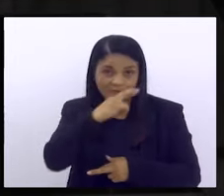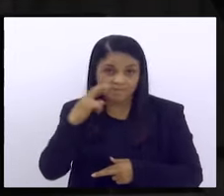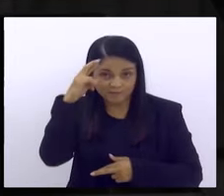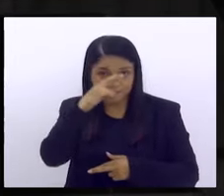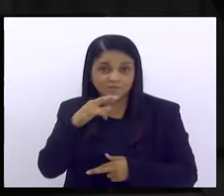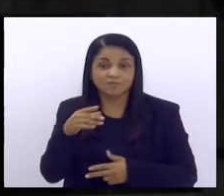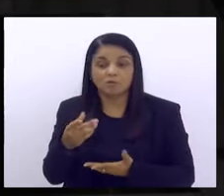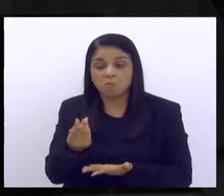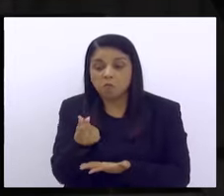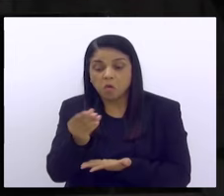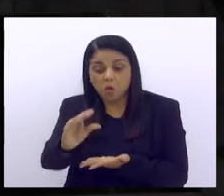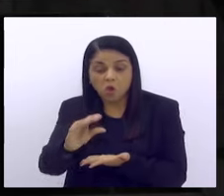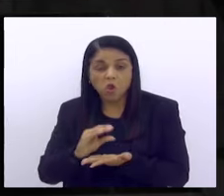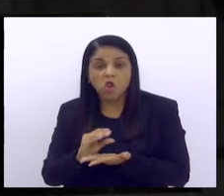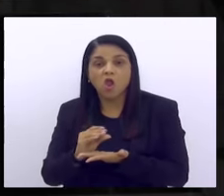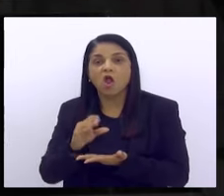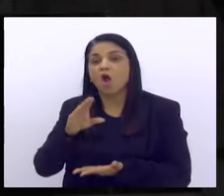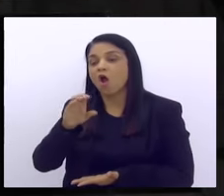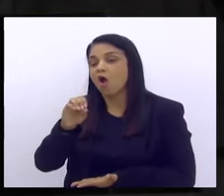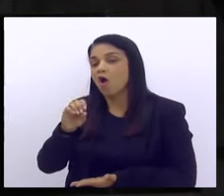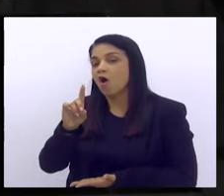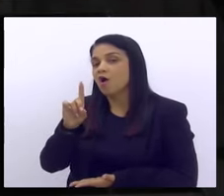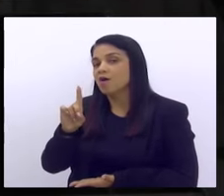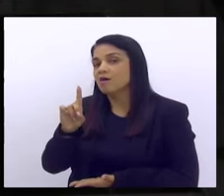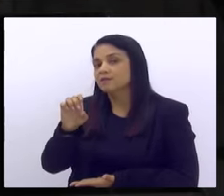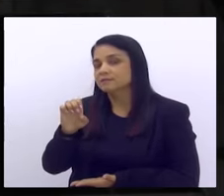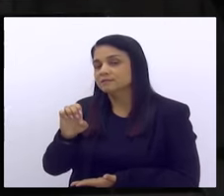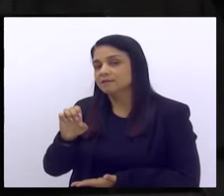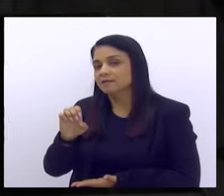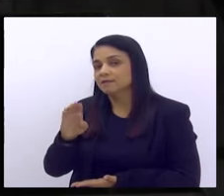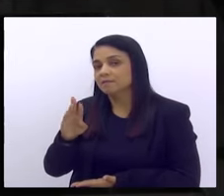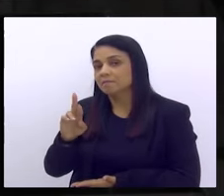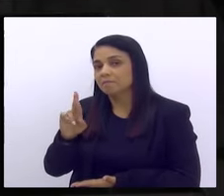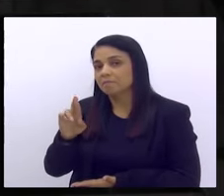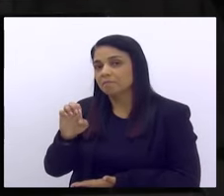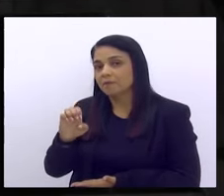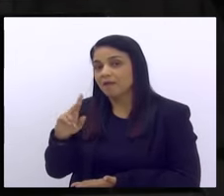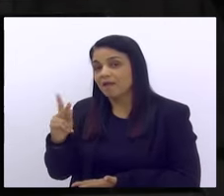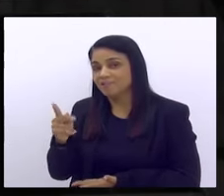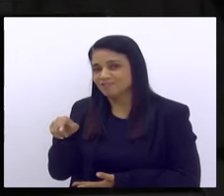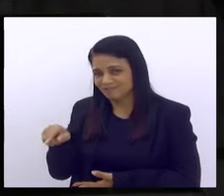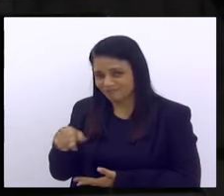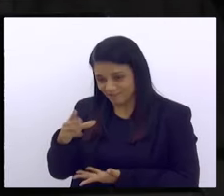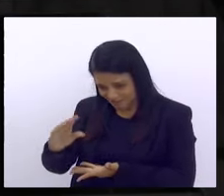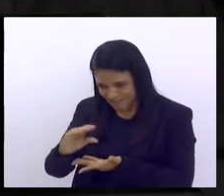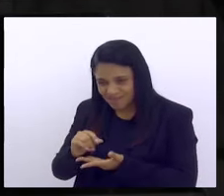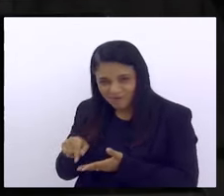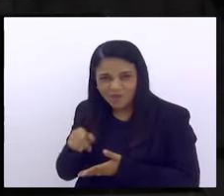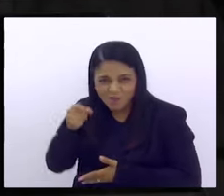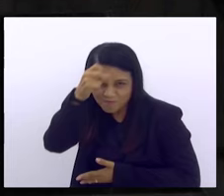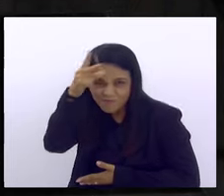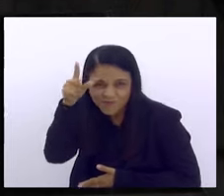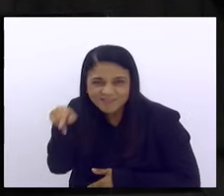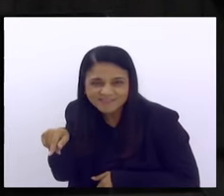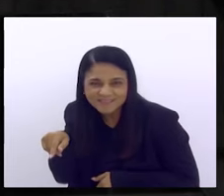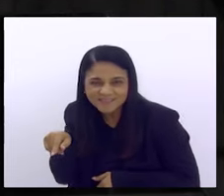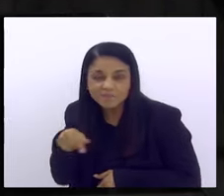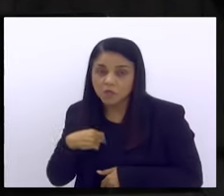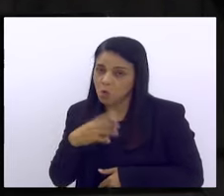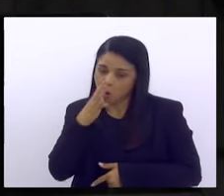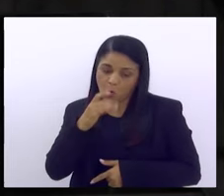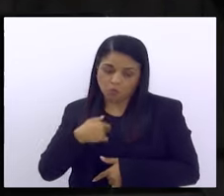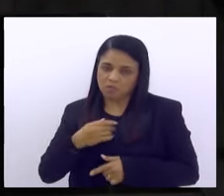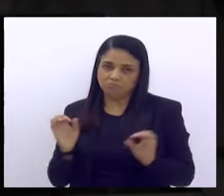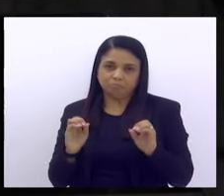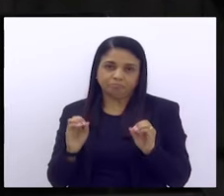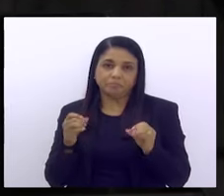do Odebrecht, porra. Porque eu não sou acusado de nada. Agora, a operação